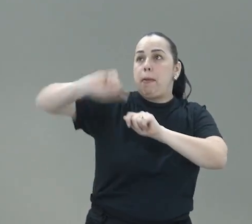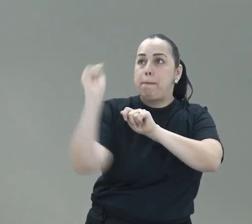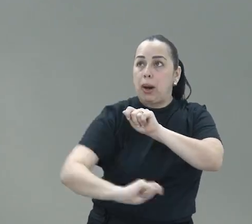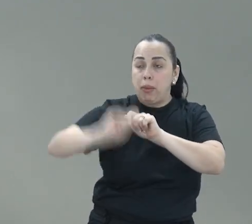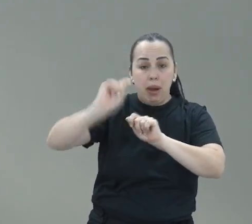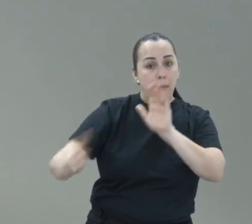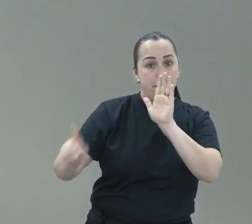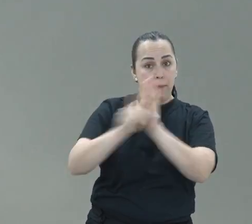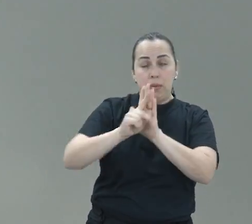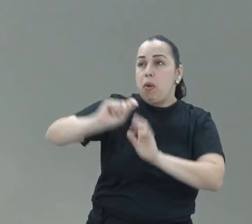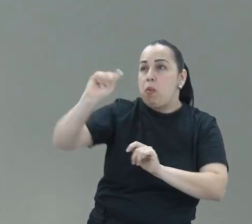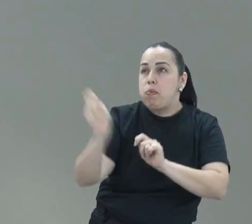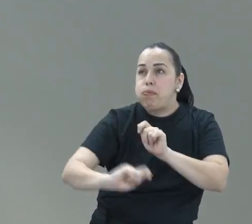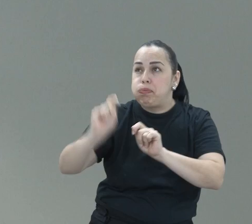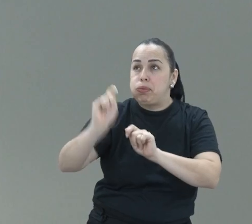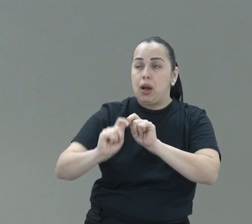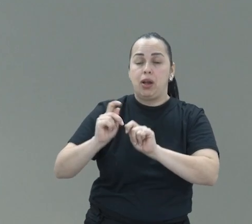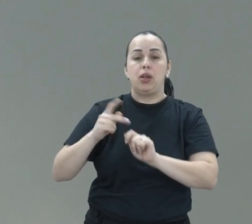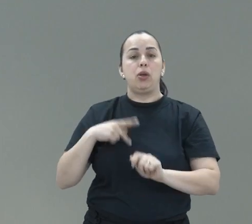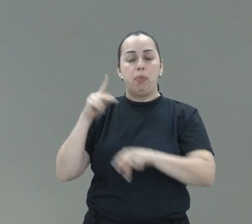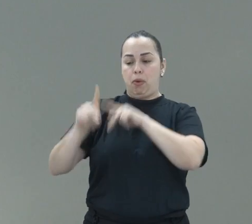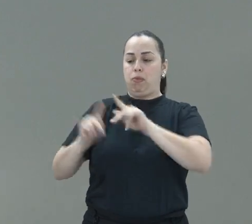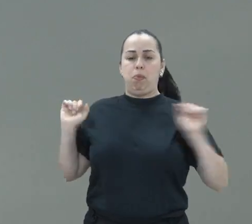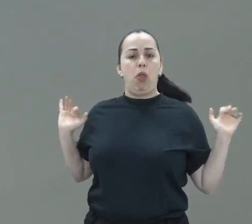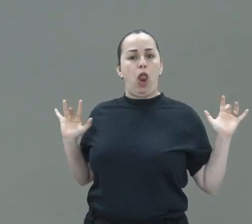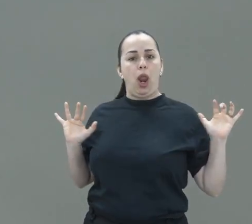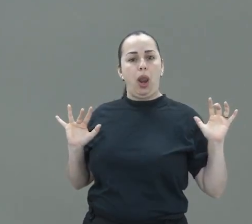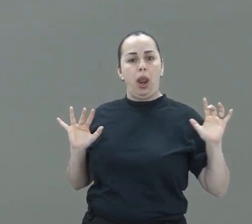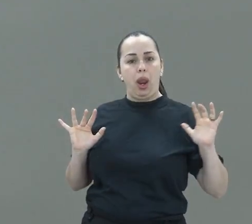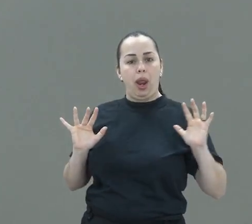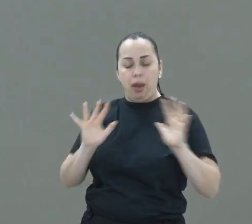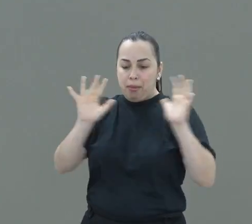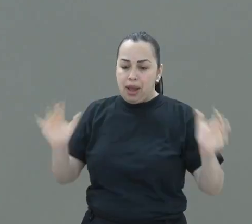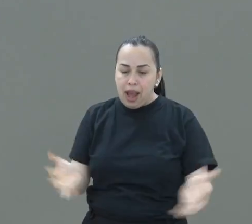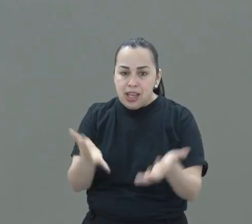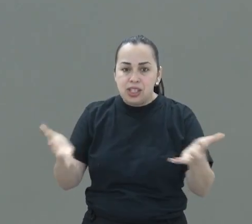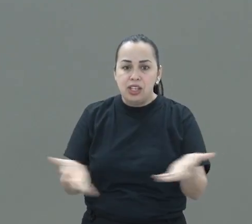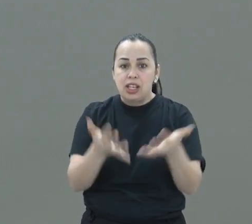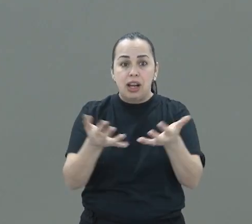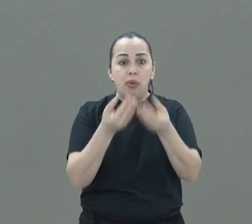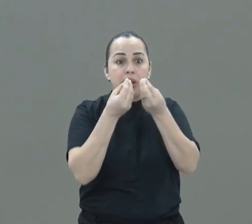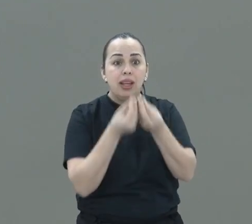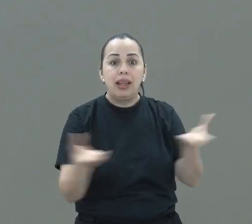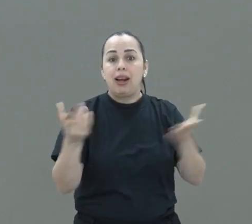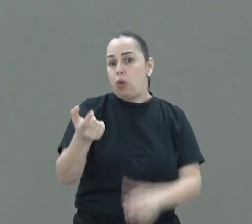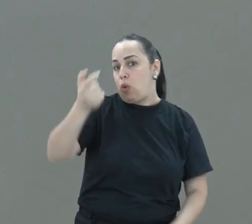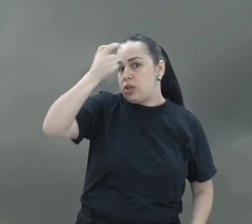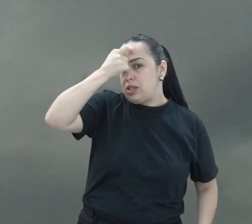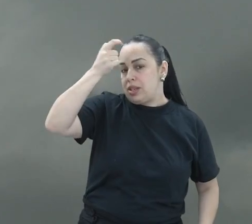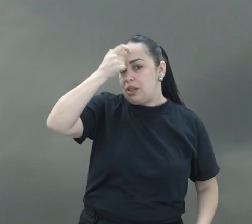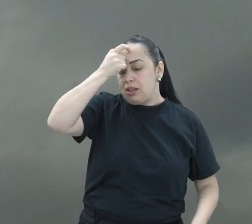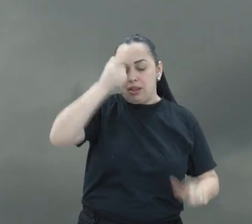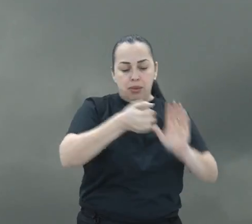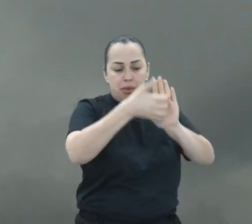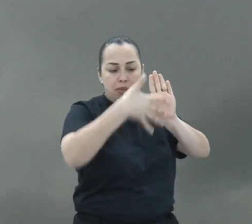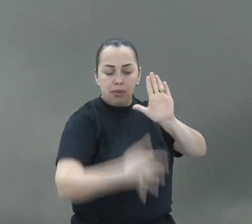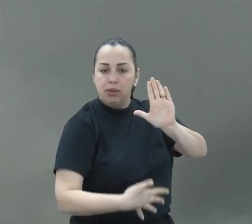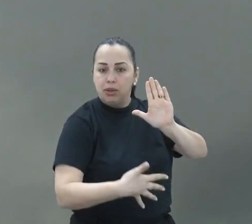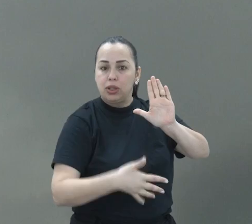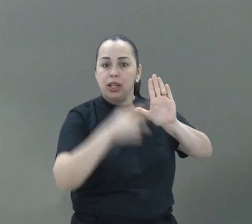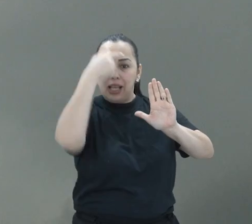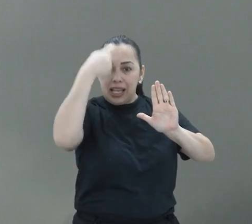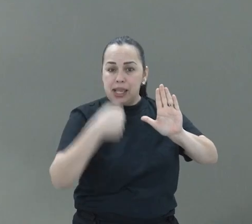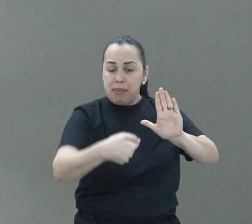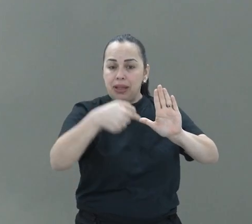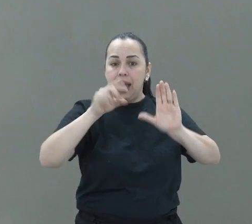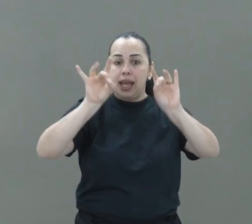José, áreas próprias para a população soltar pipa. Para incentivar a conscientização, a matéria também cria